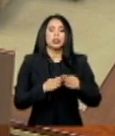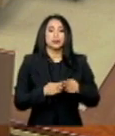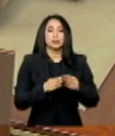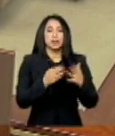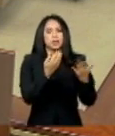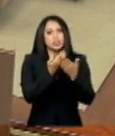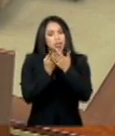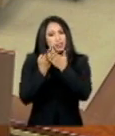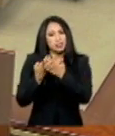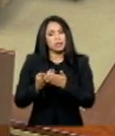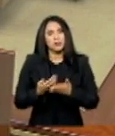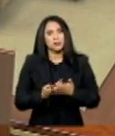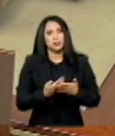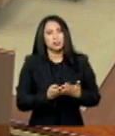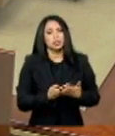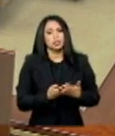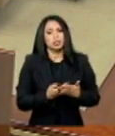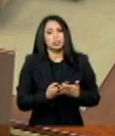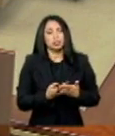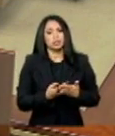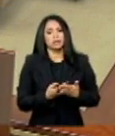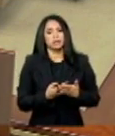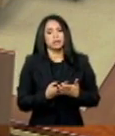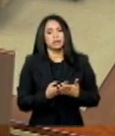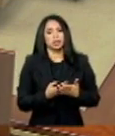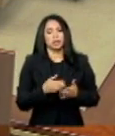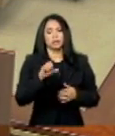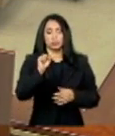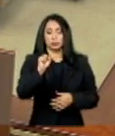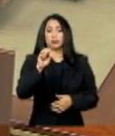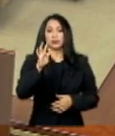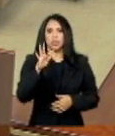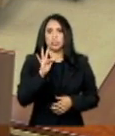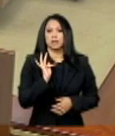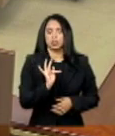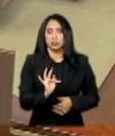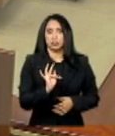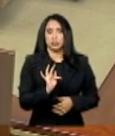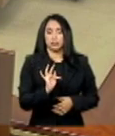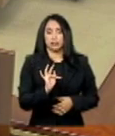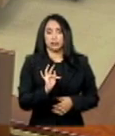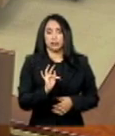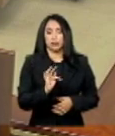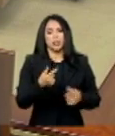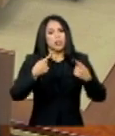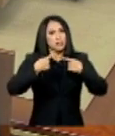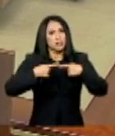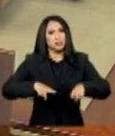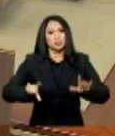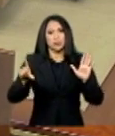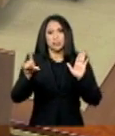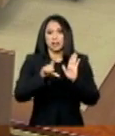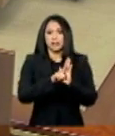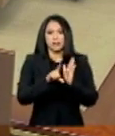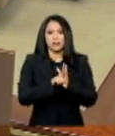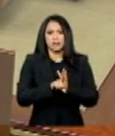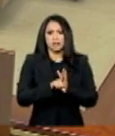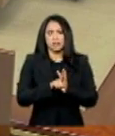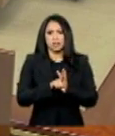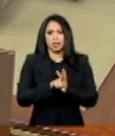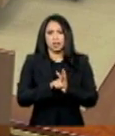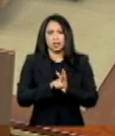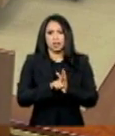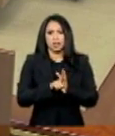senhores mobilização do supremo tribunal federal para coibir essas leis invasoras que